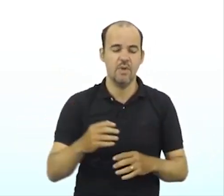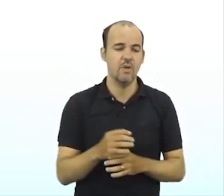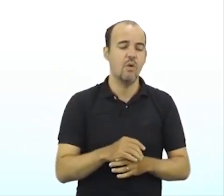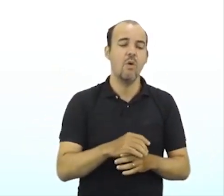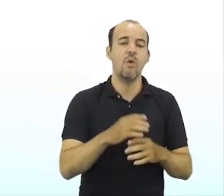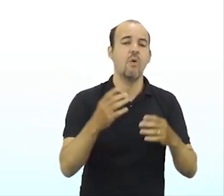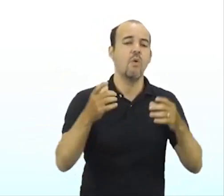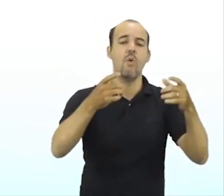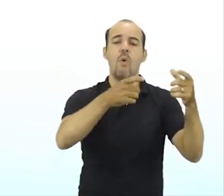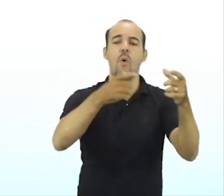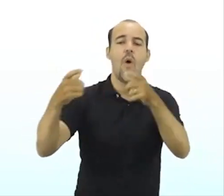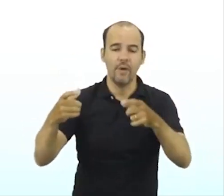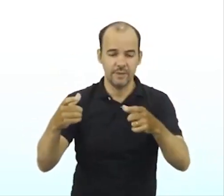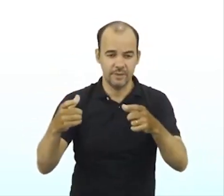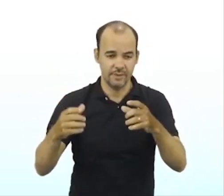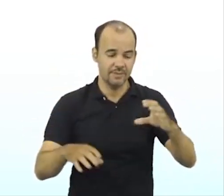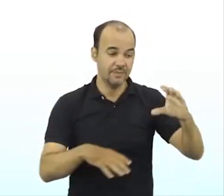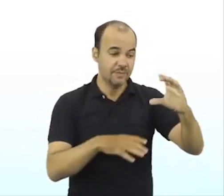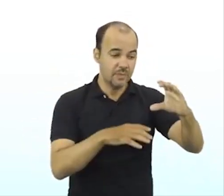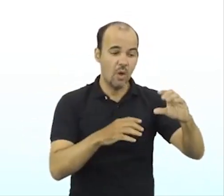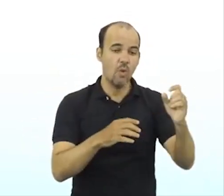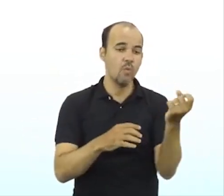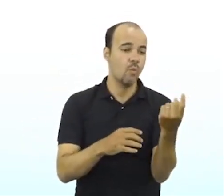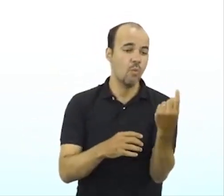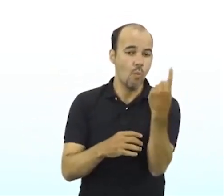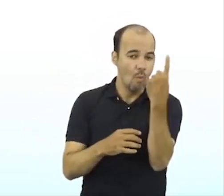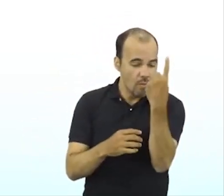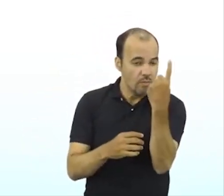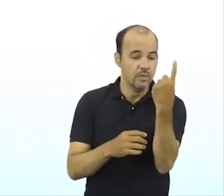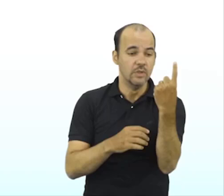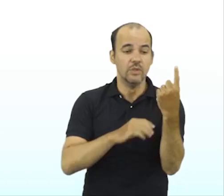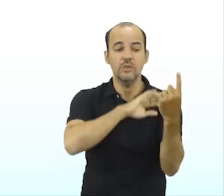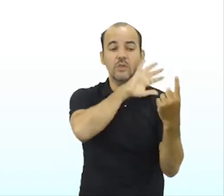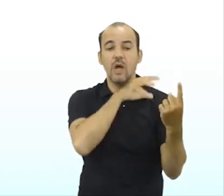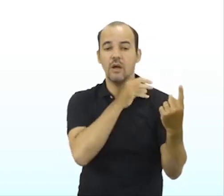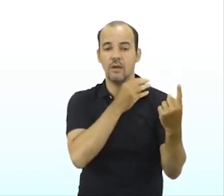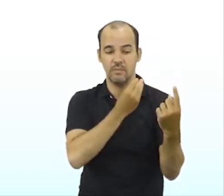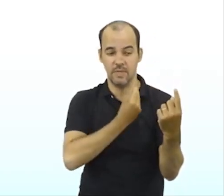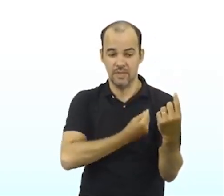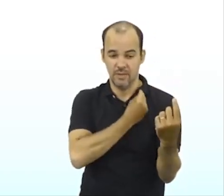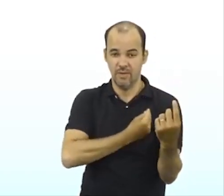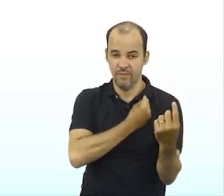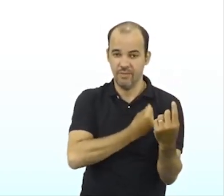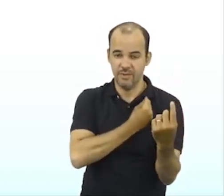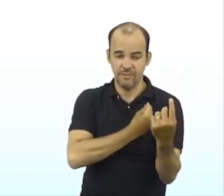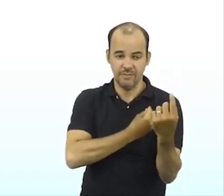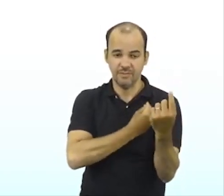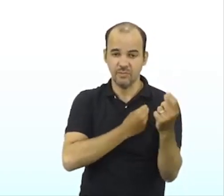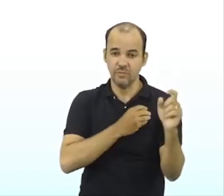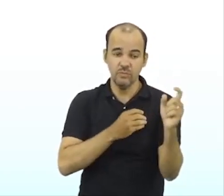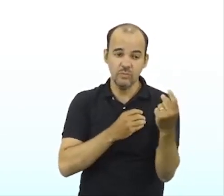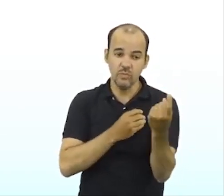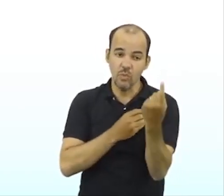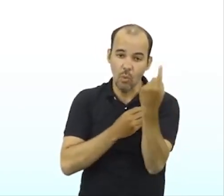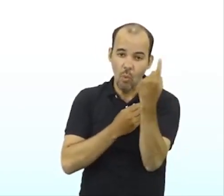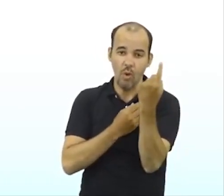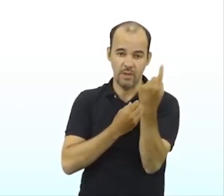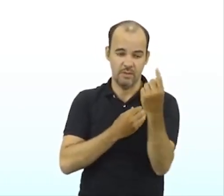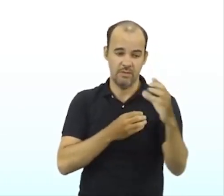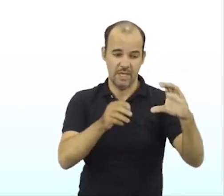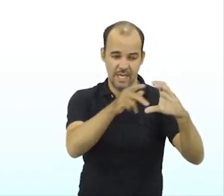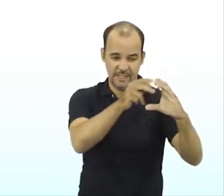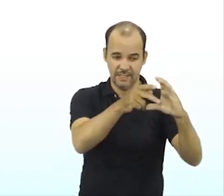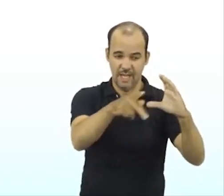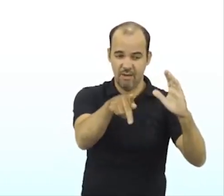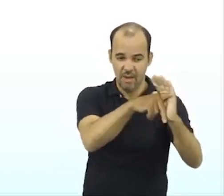fácil. Os únicos seres vivos, olhem para mim agora, os únicos seres vivos que têm essa